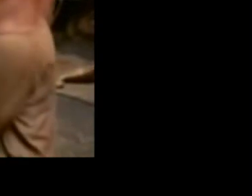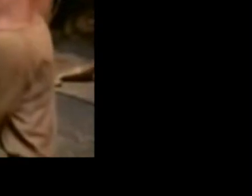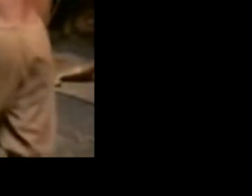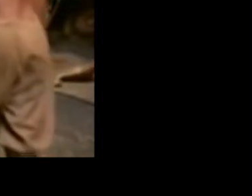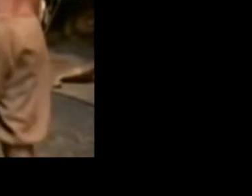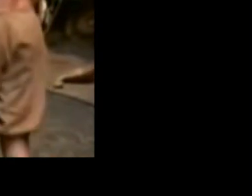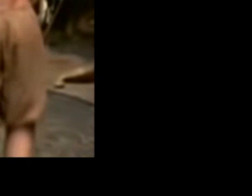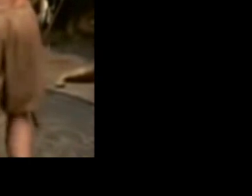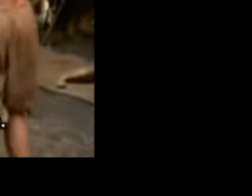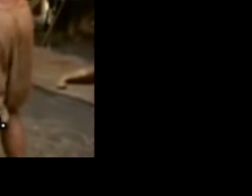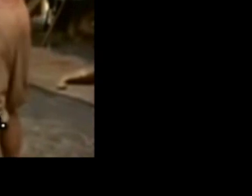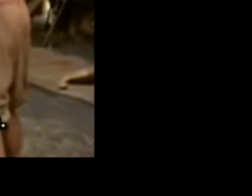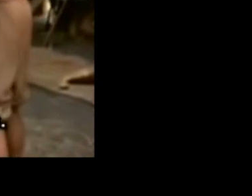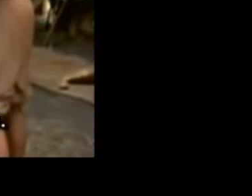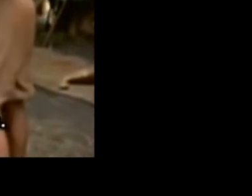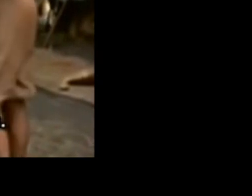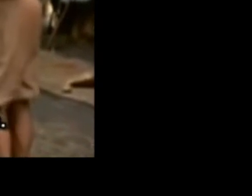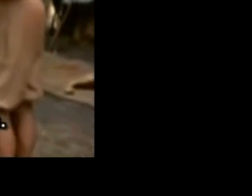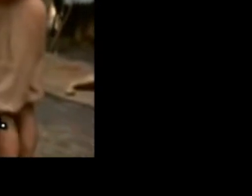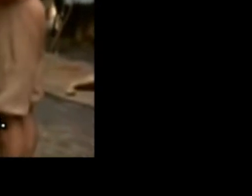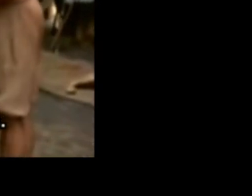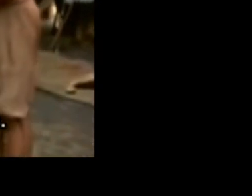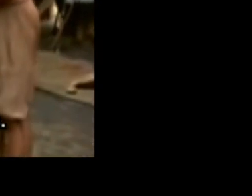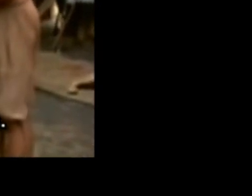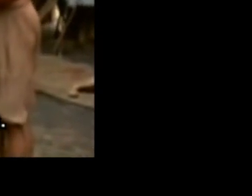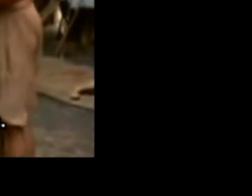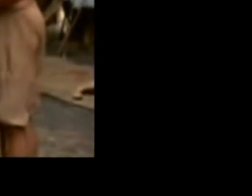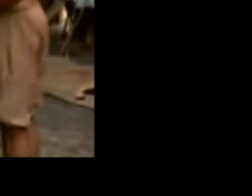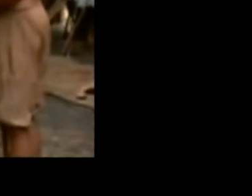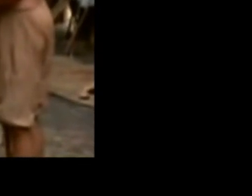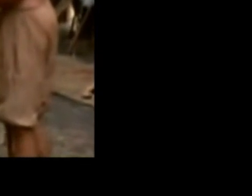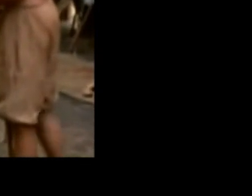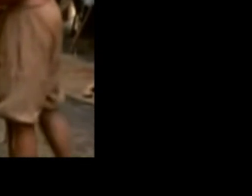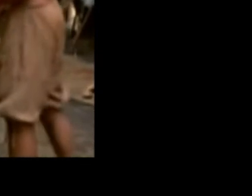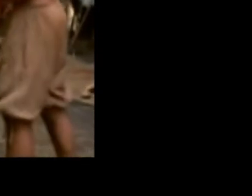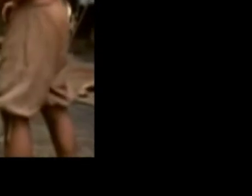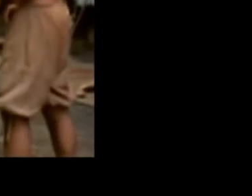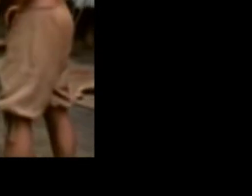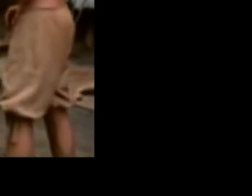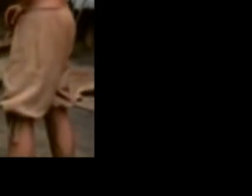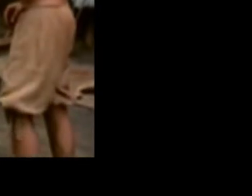Portugais et je fus emprisonné avec eux. Je vous prie de dire que je suis français.